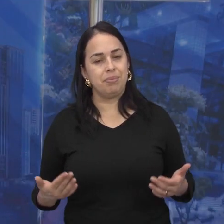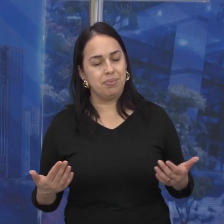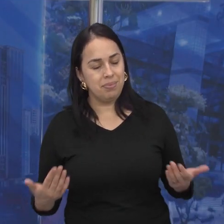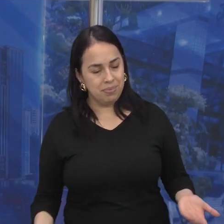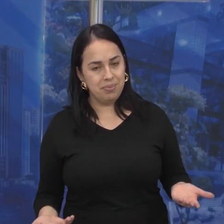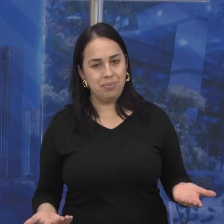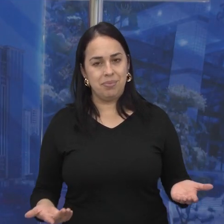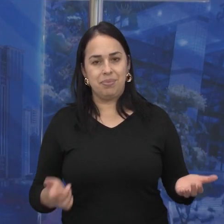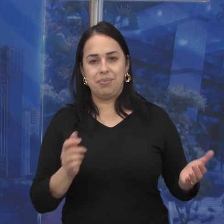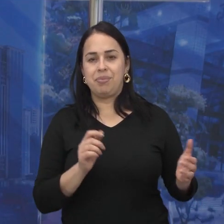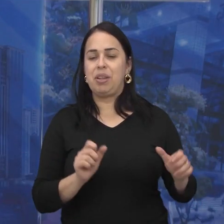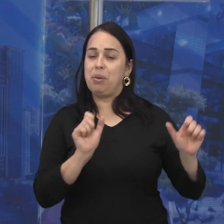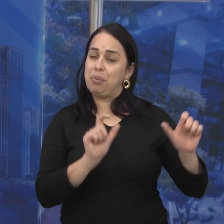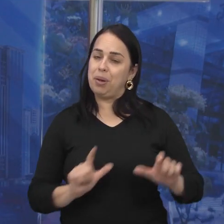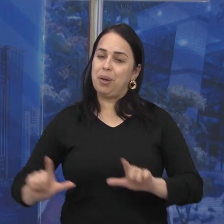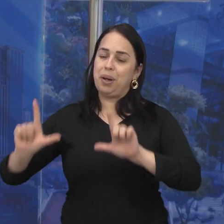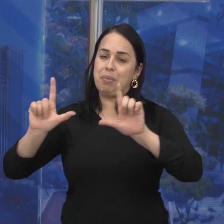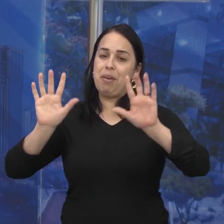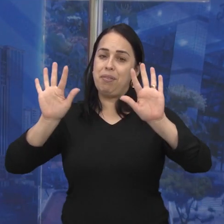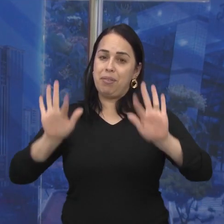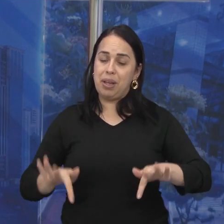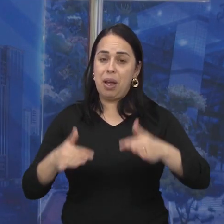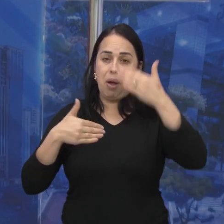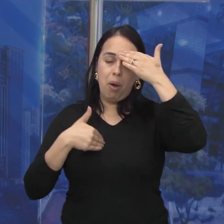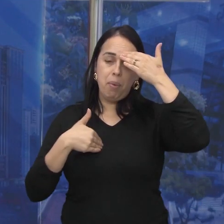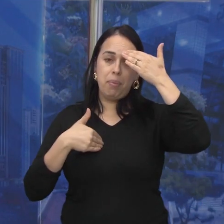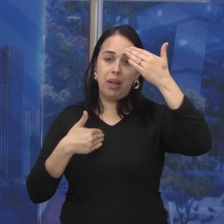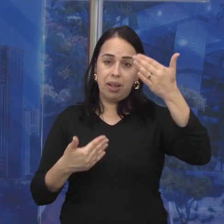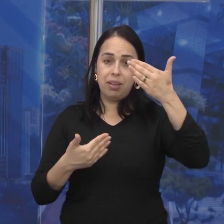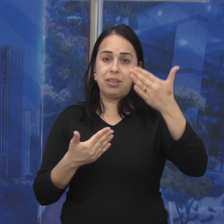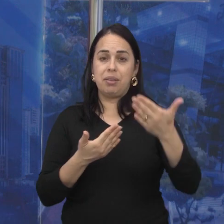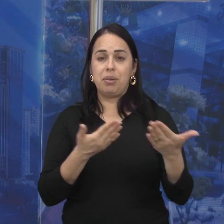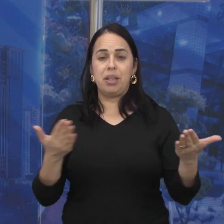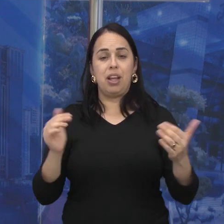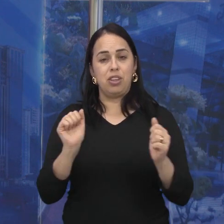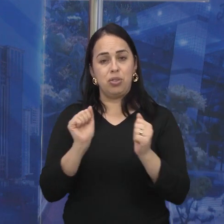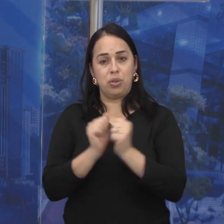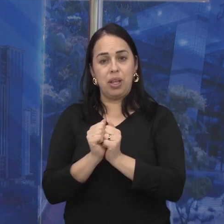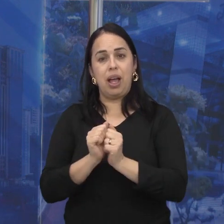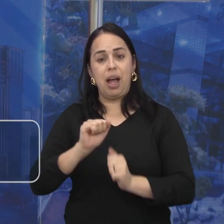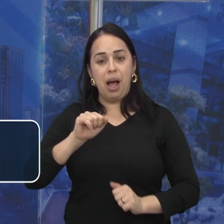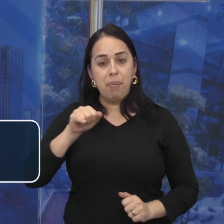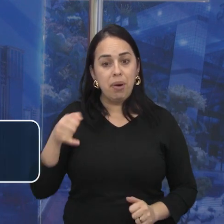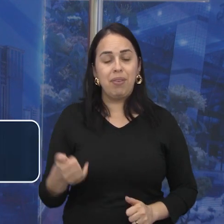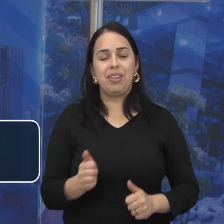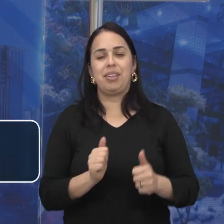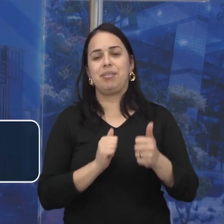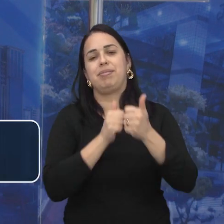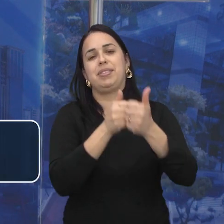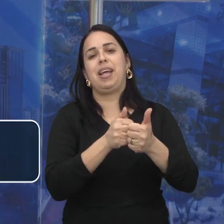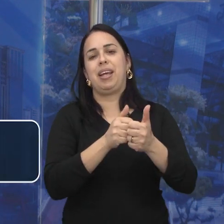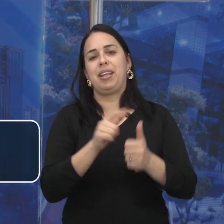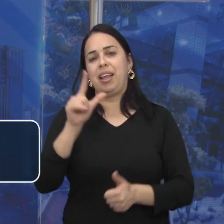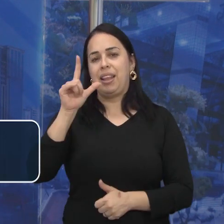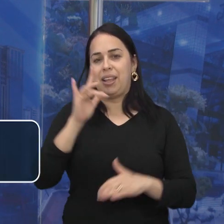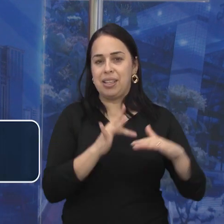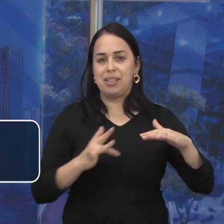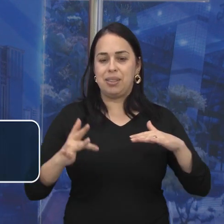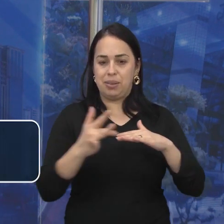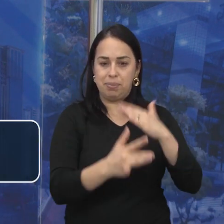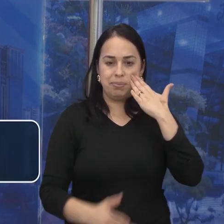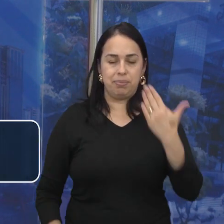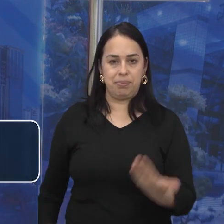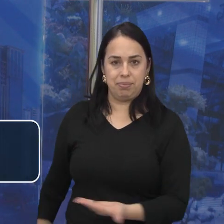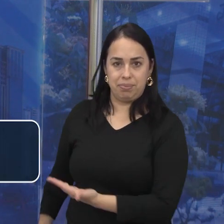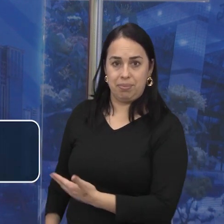É isso, pessoal. A Ação Parlamentar fica por aqui. Muito obrigada pela companhia. Aproveita para seguir as redes sociais da TV